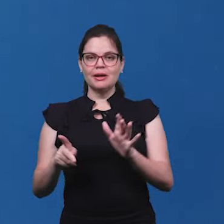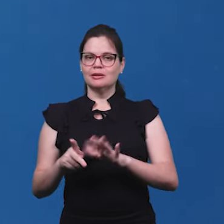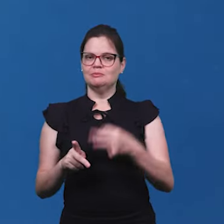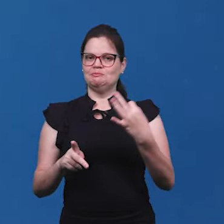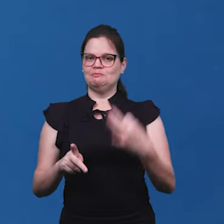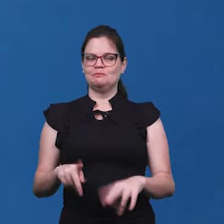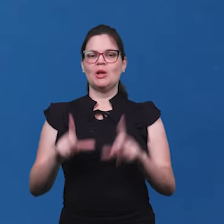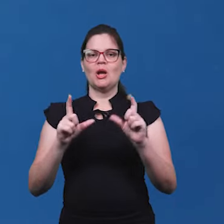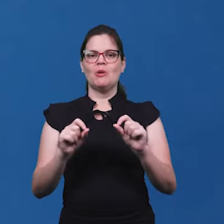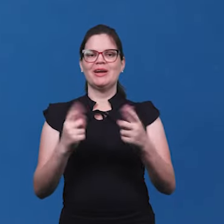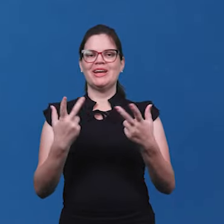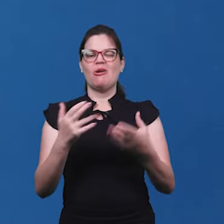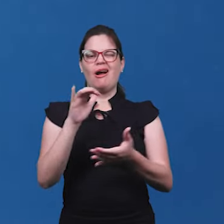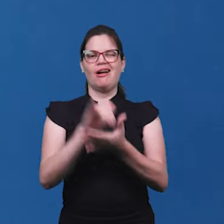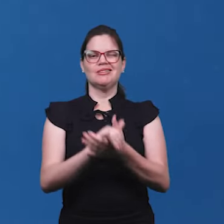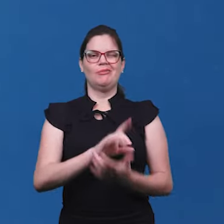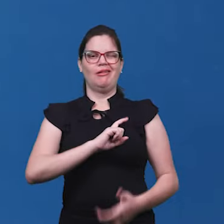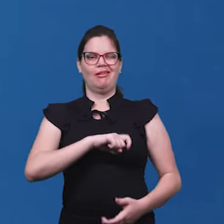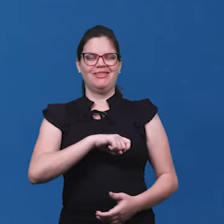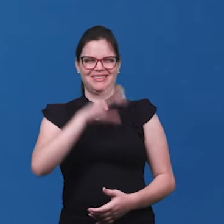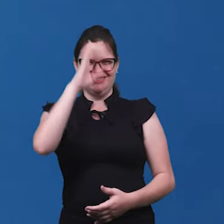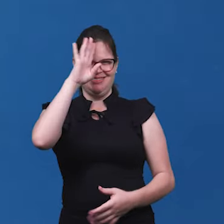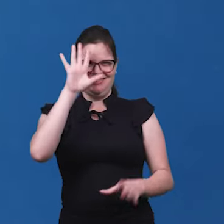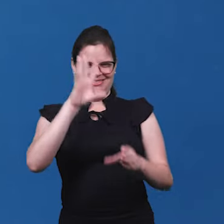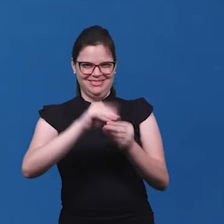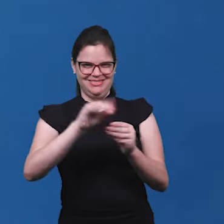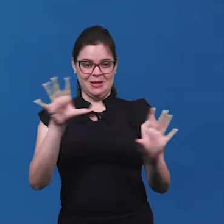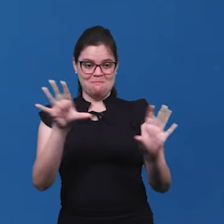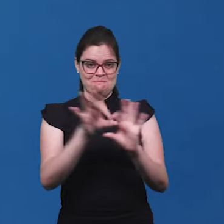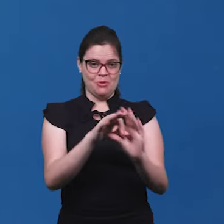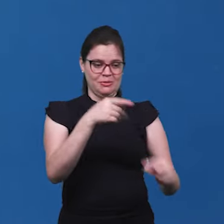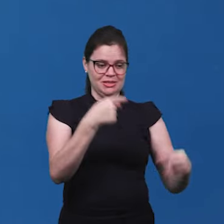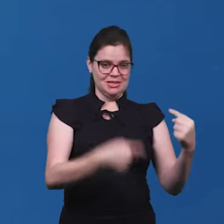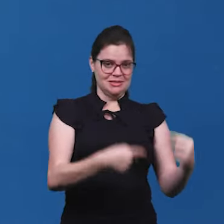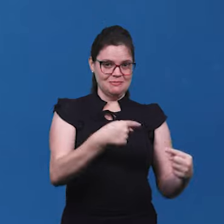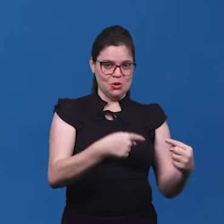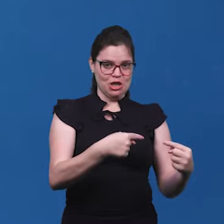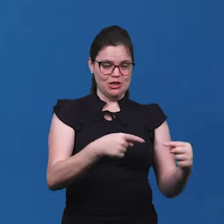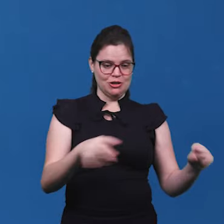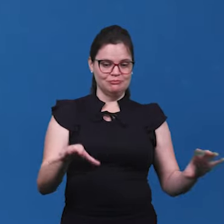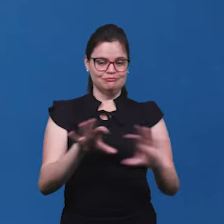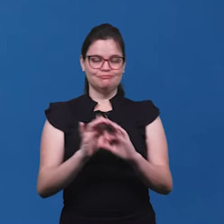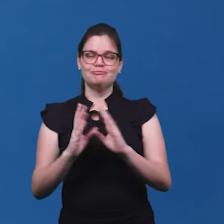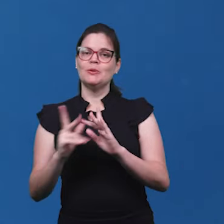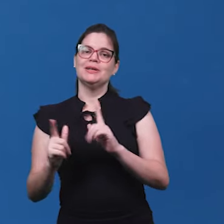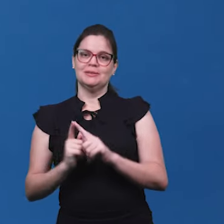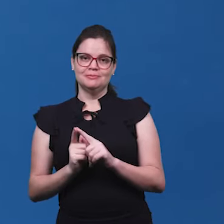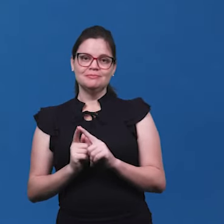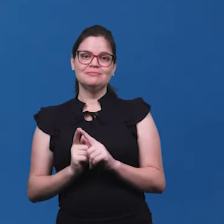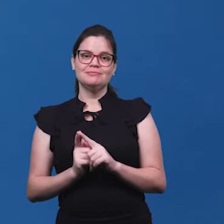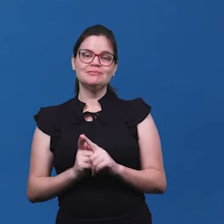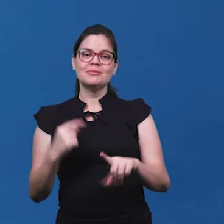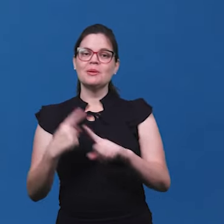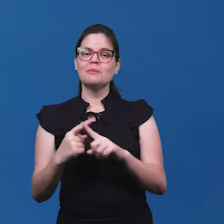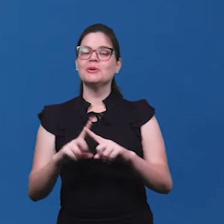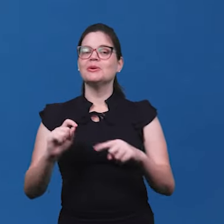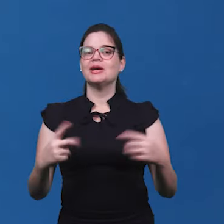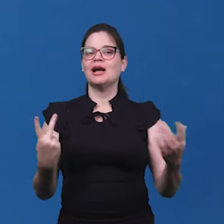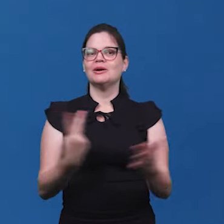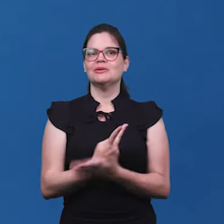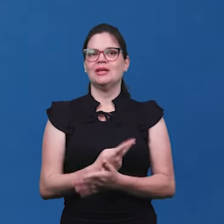o período do chamado casamento pervertido, né? Ou seja, aquela união do Estado com a igreja, aquela união onde